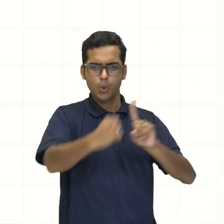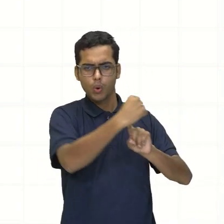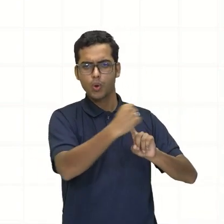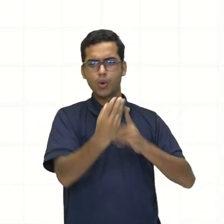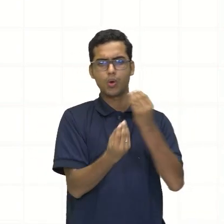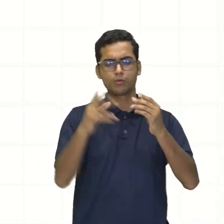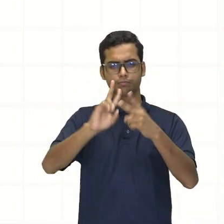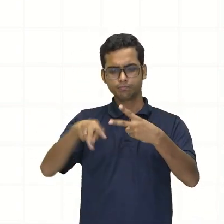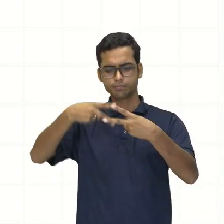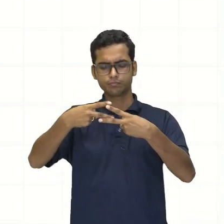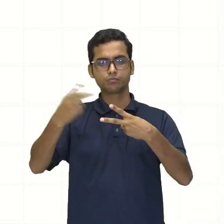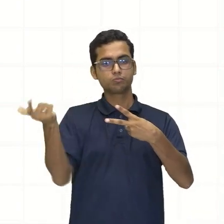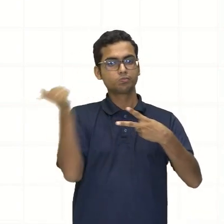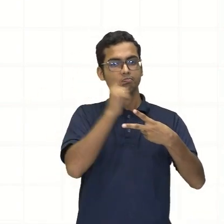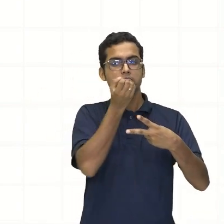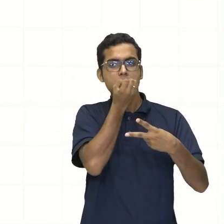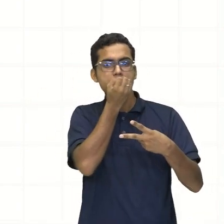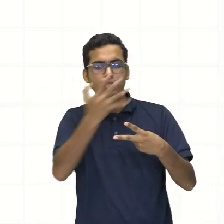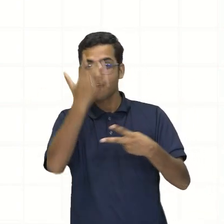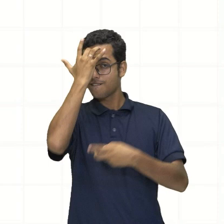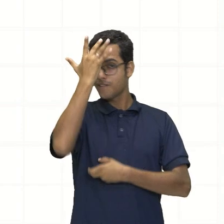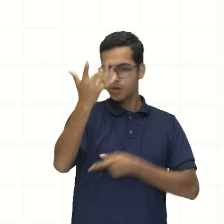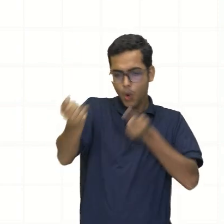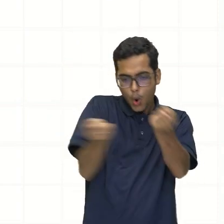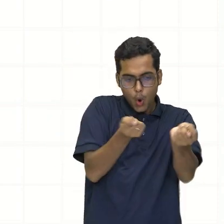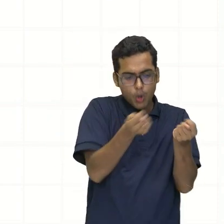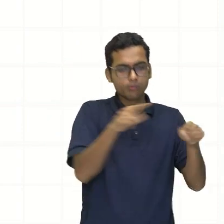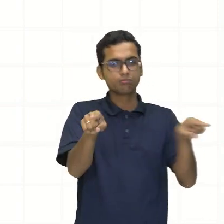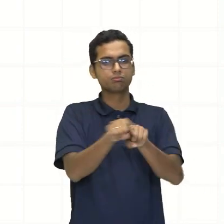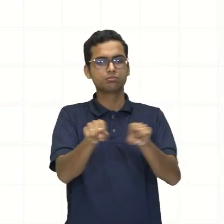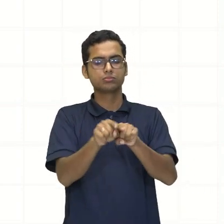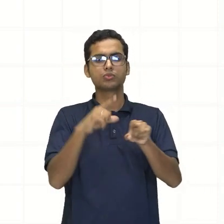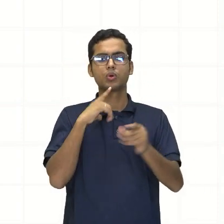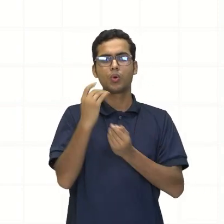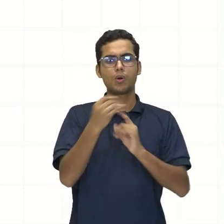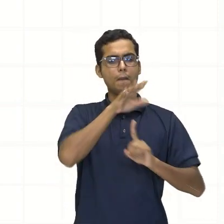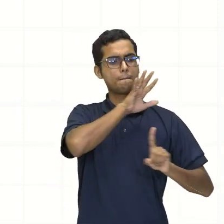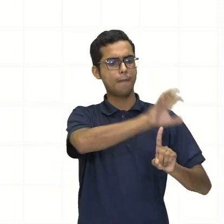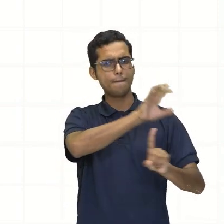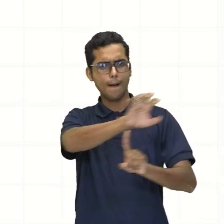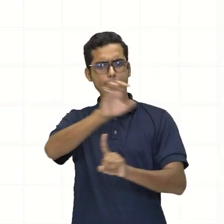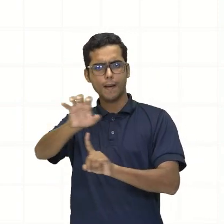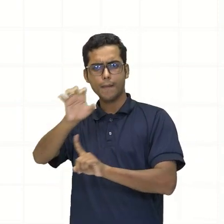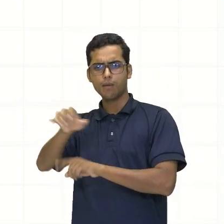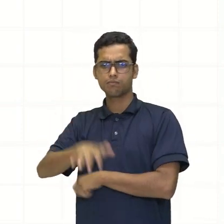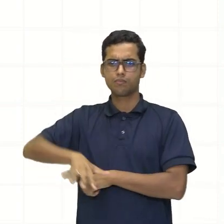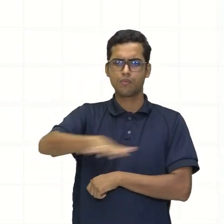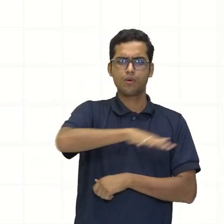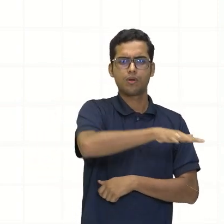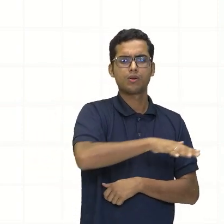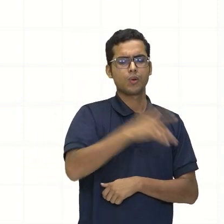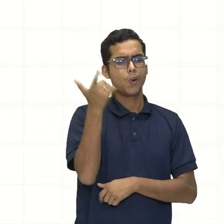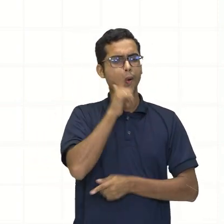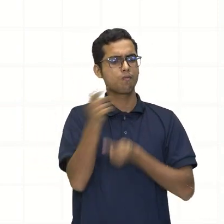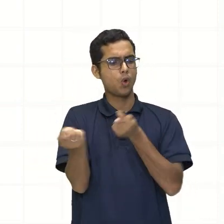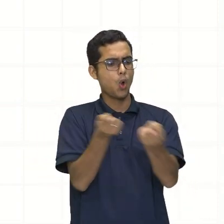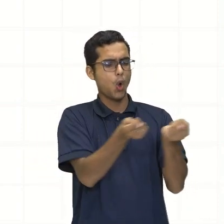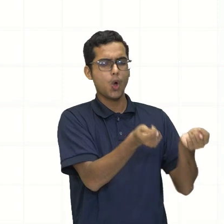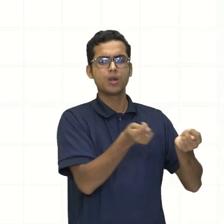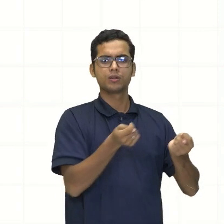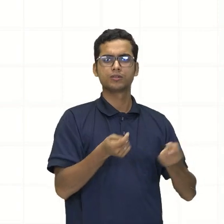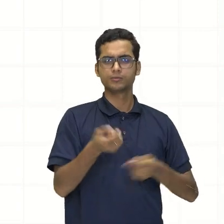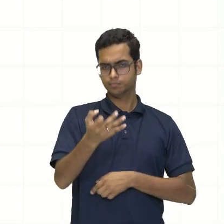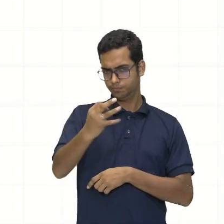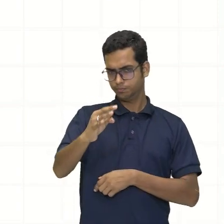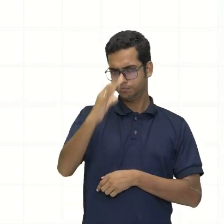administração mais acessível, mais fácil e também controlar as áreas de sua influência.